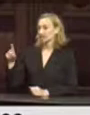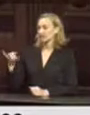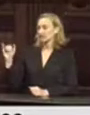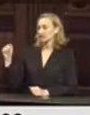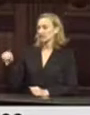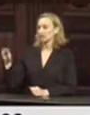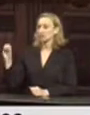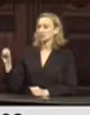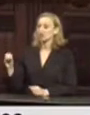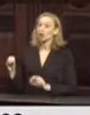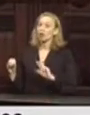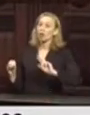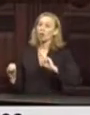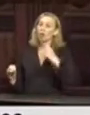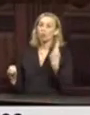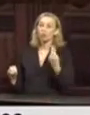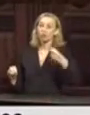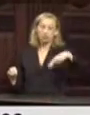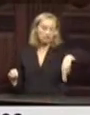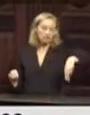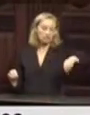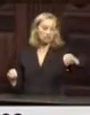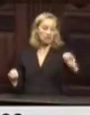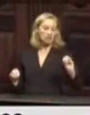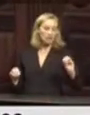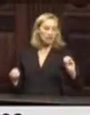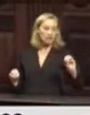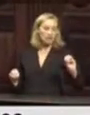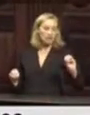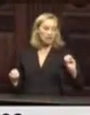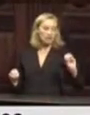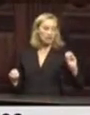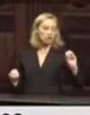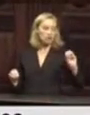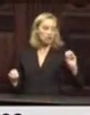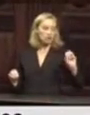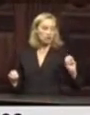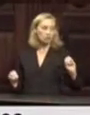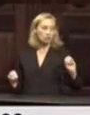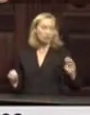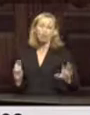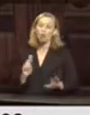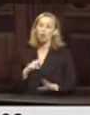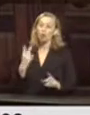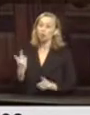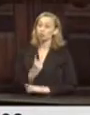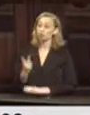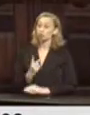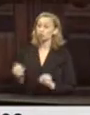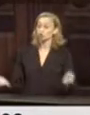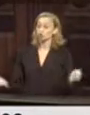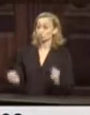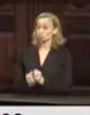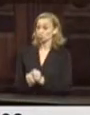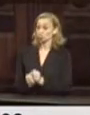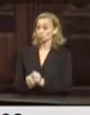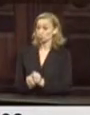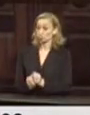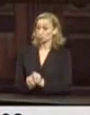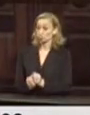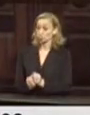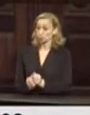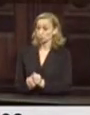neoliberal, ou até mesmo que seja um mix dos dois, porque não tem nenhum